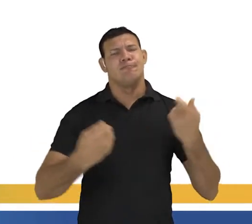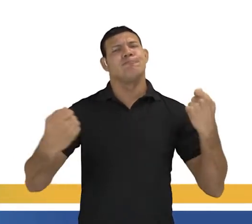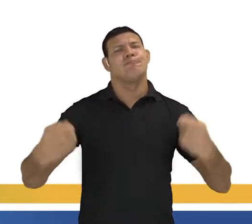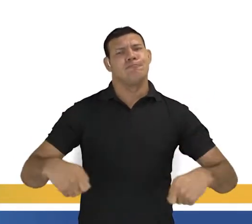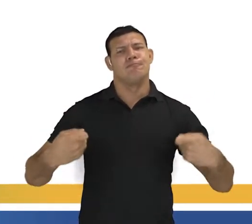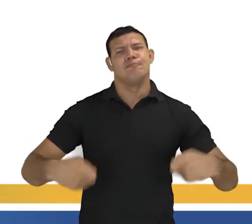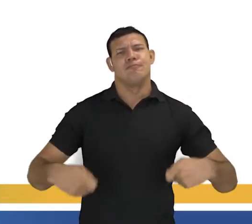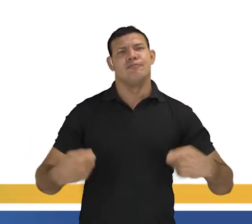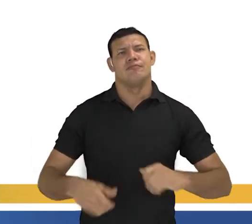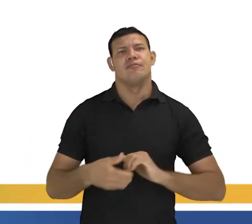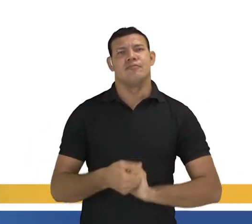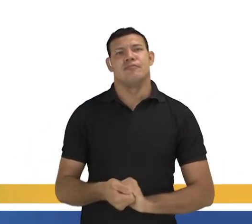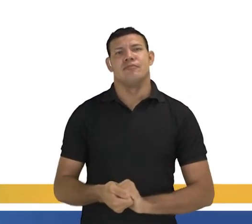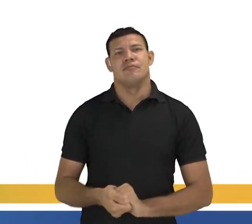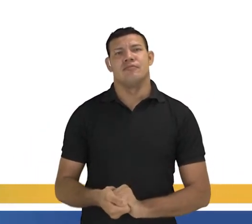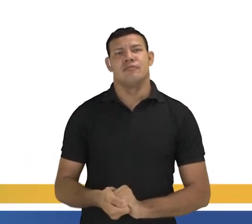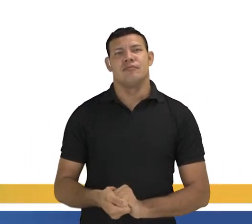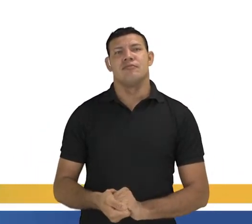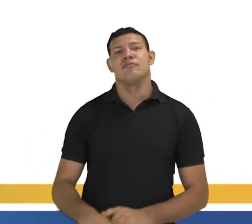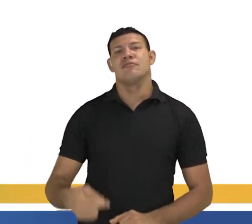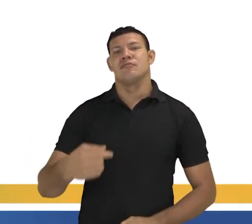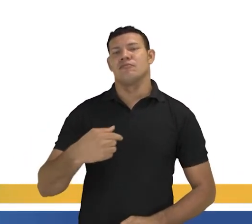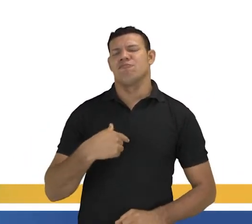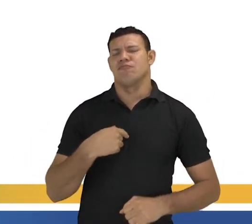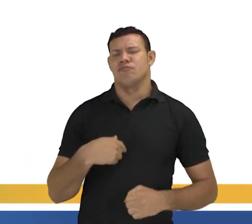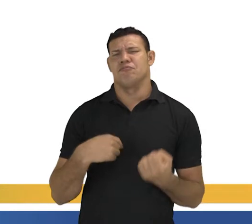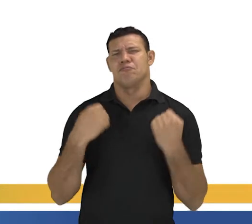out. Eu tenho malhado, eu